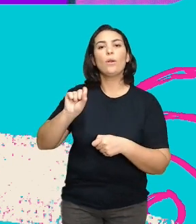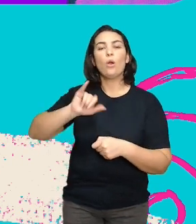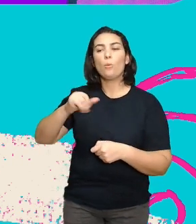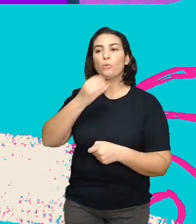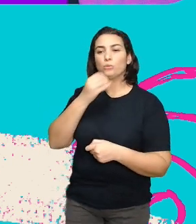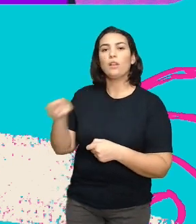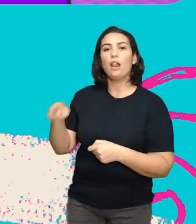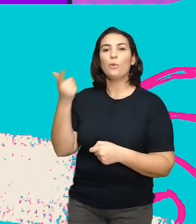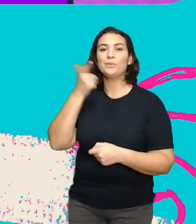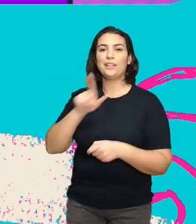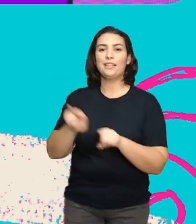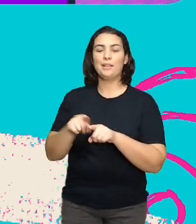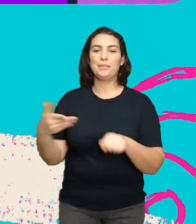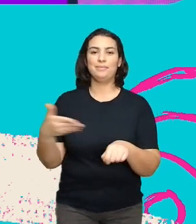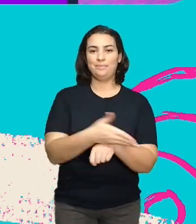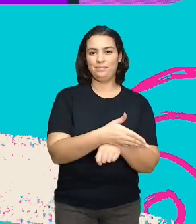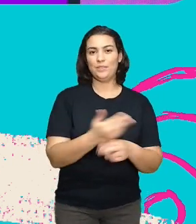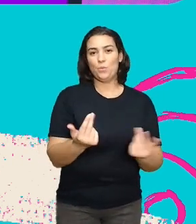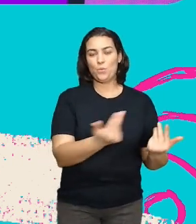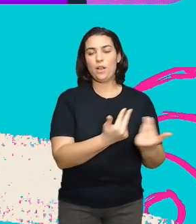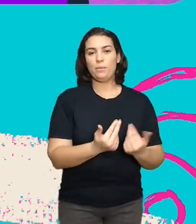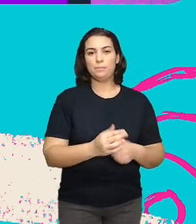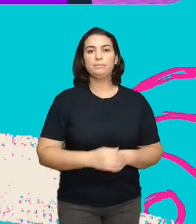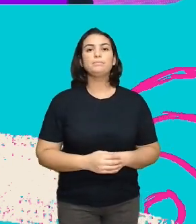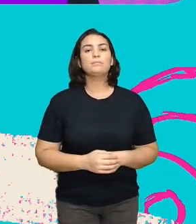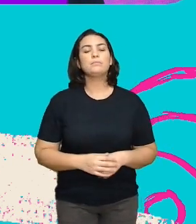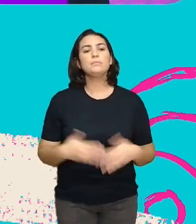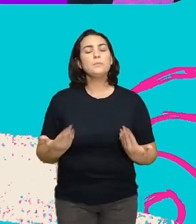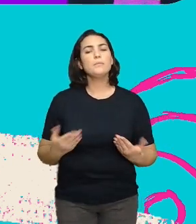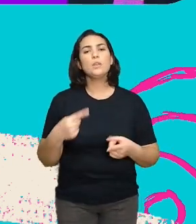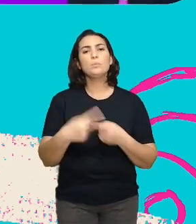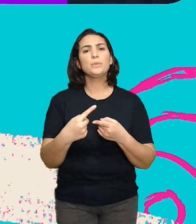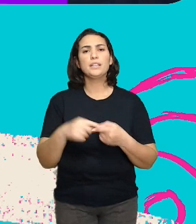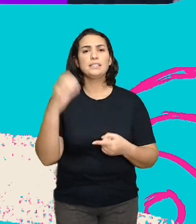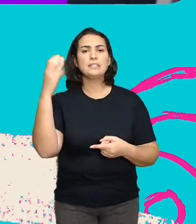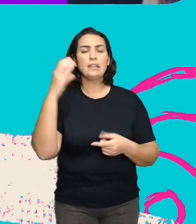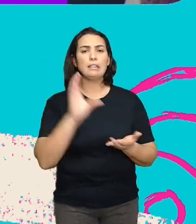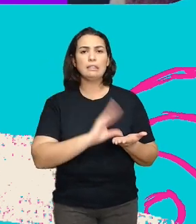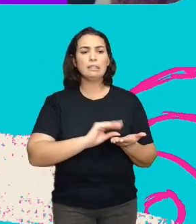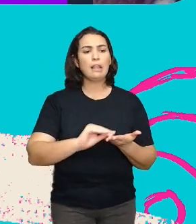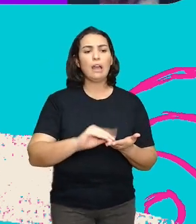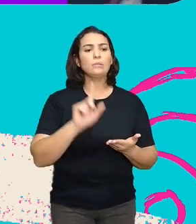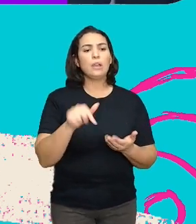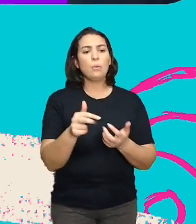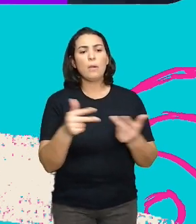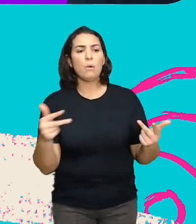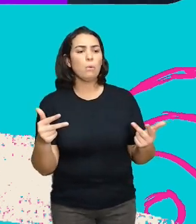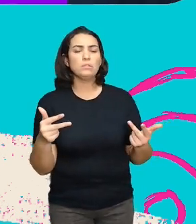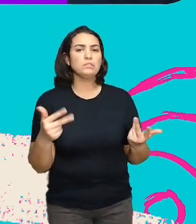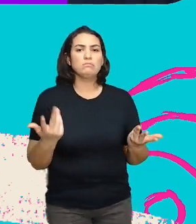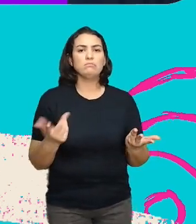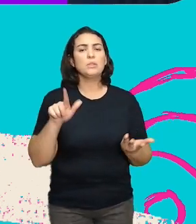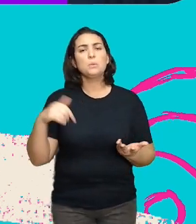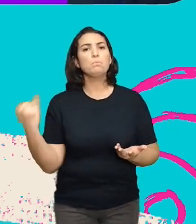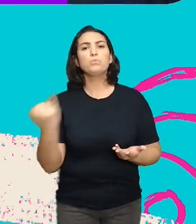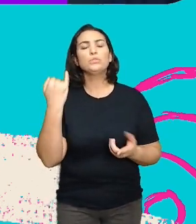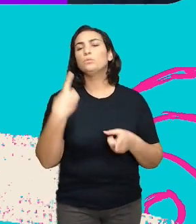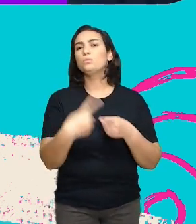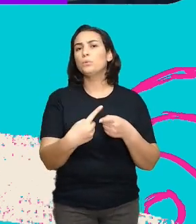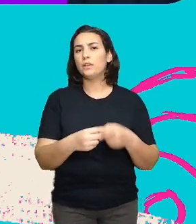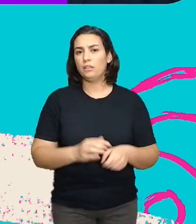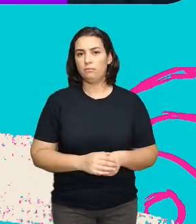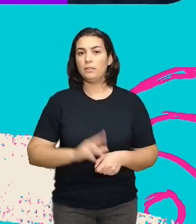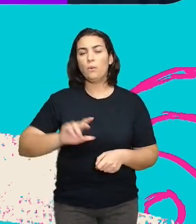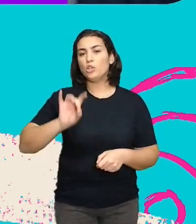acesso. E por que, né, a ciência de dados ela se tornou algo hoje tão importante? E não só a ciência de